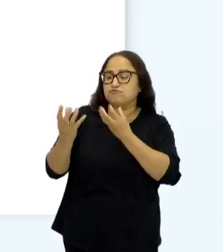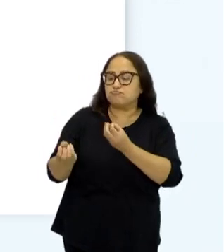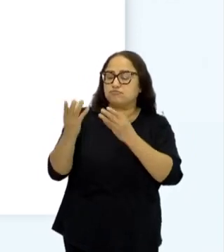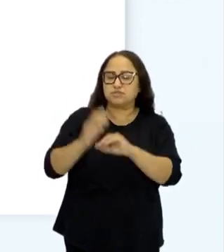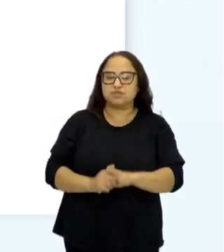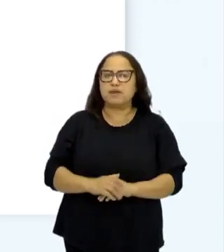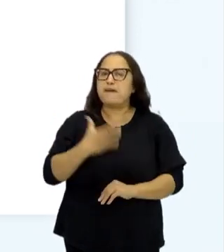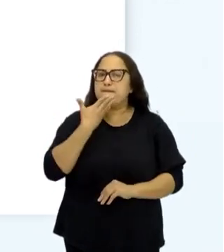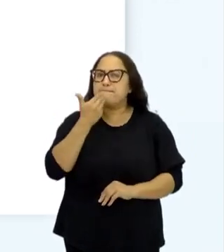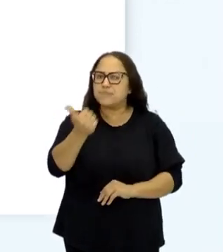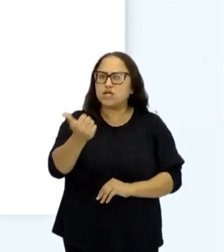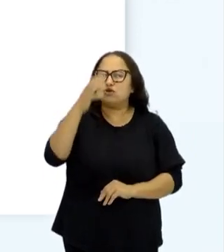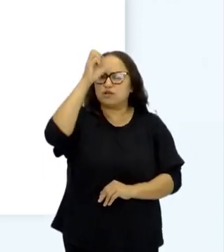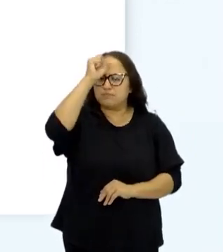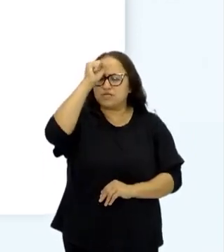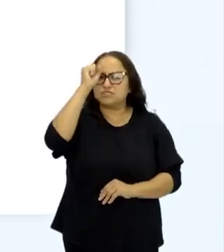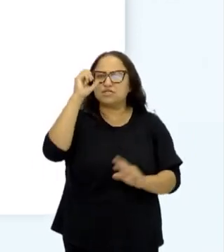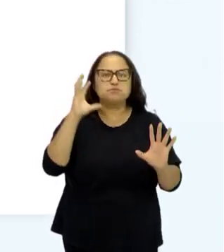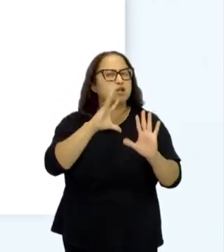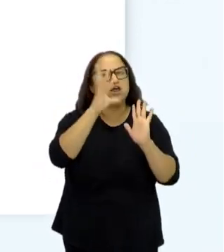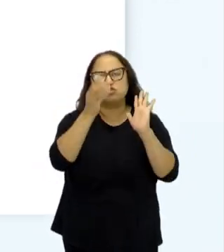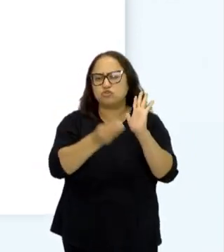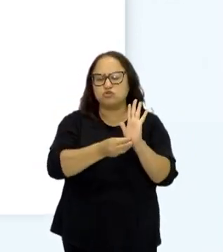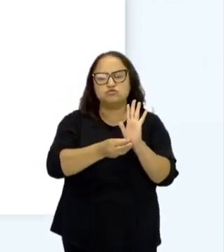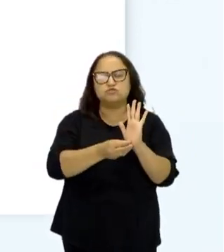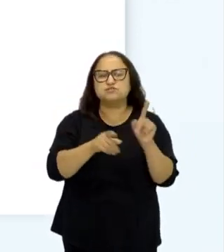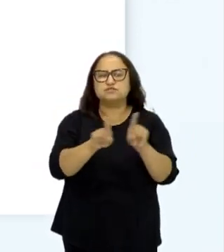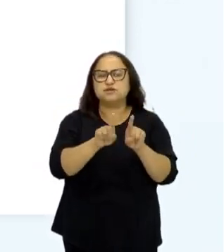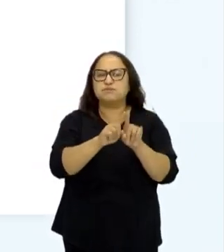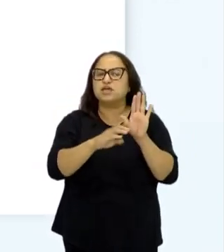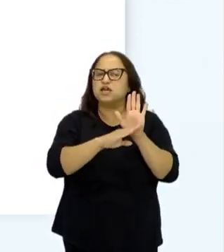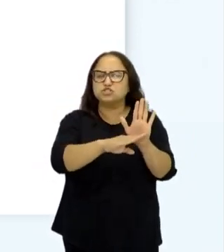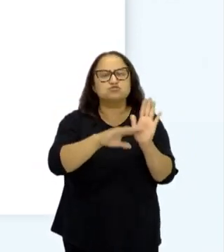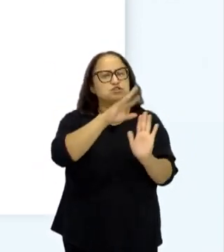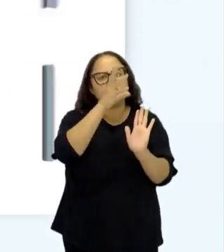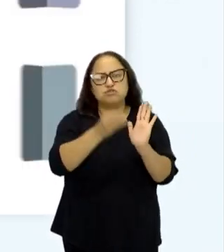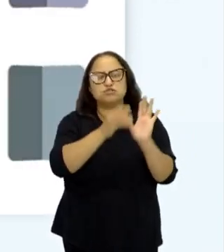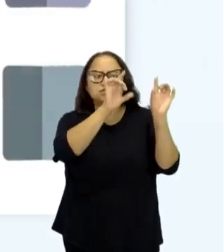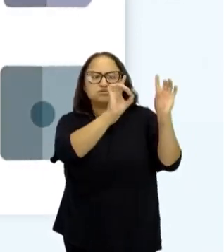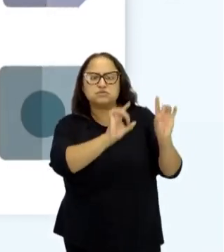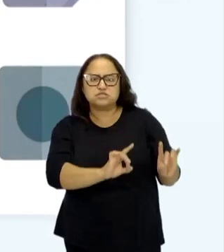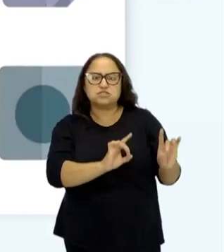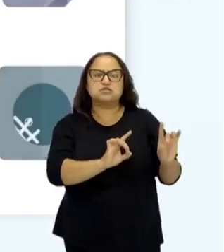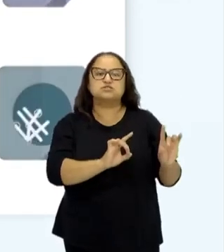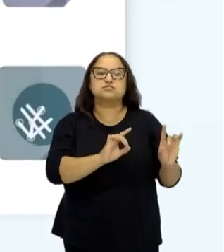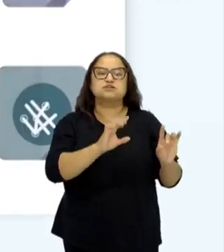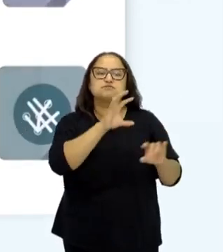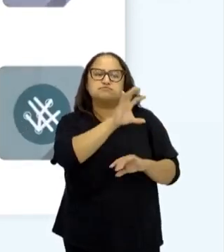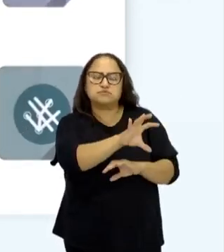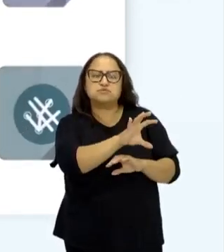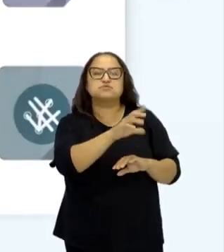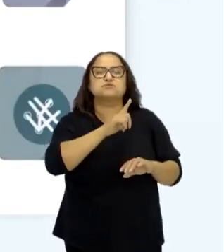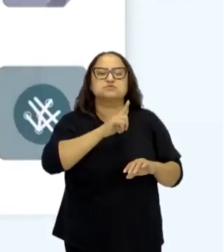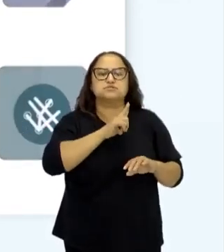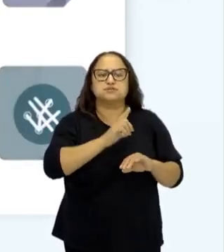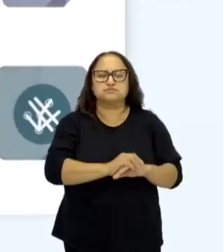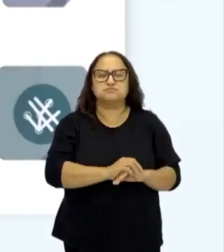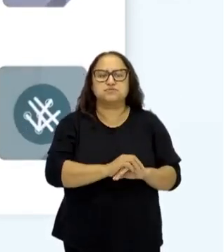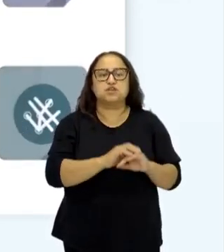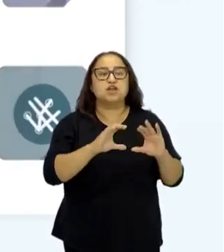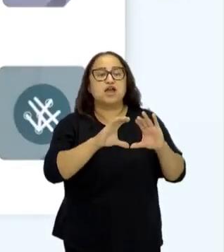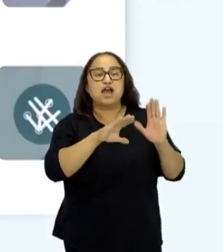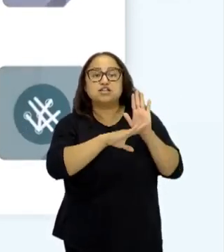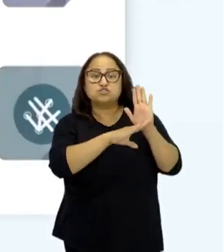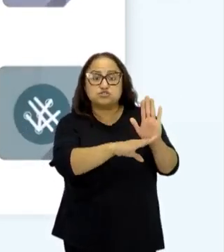melhora o aprendizado mútuo e beneficia todas as autoridades especialistas relacionadas ao setor rural. Colaboradores de várias áreas